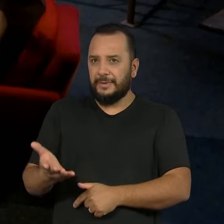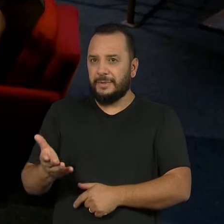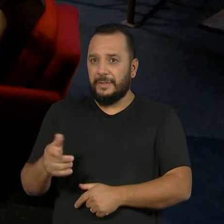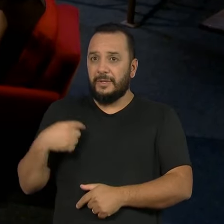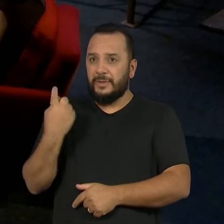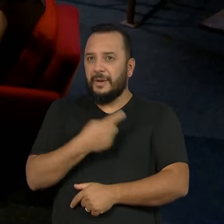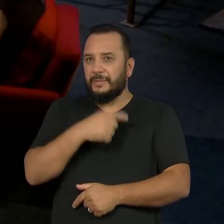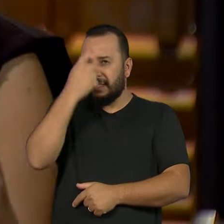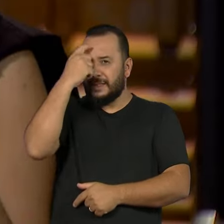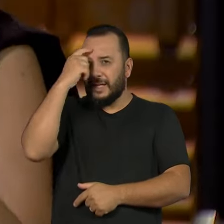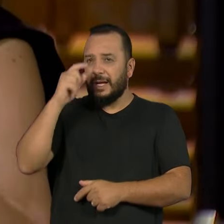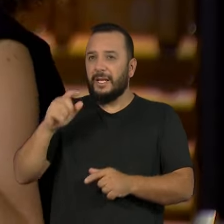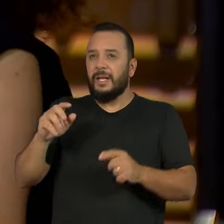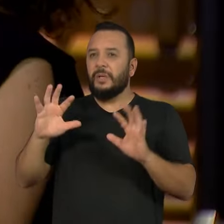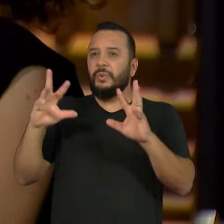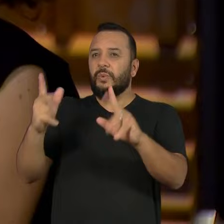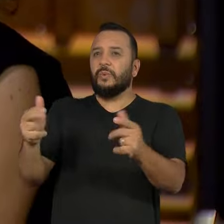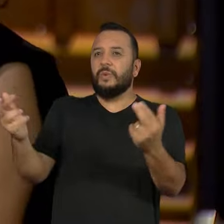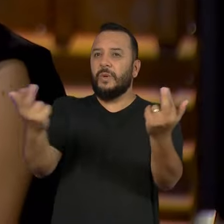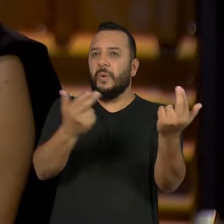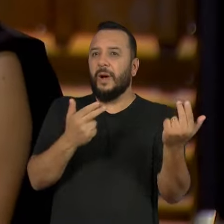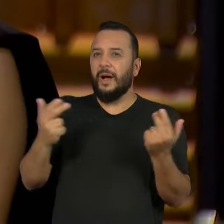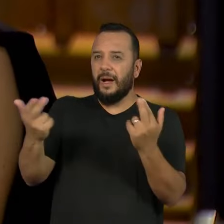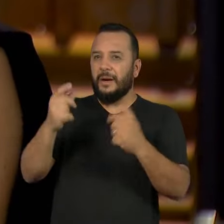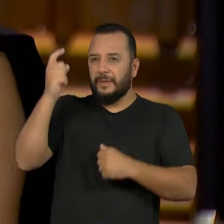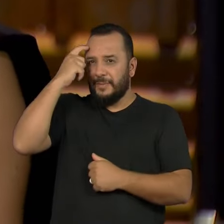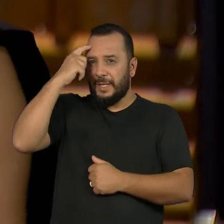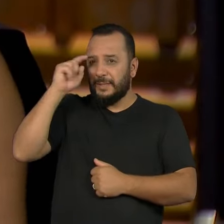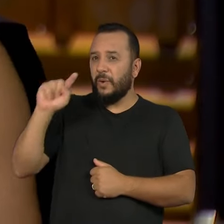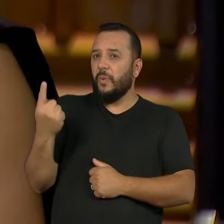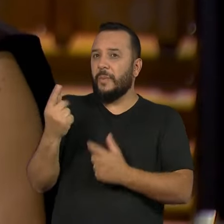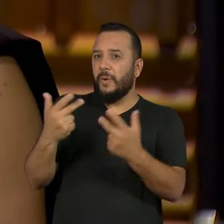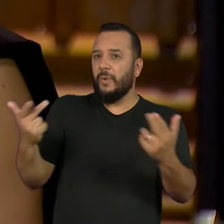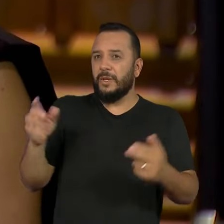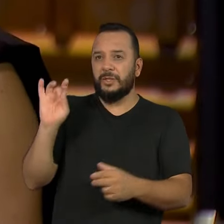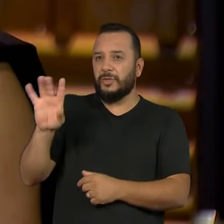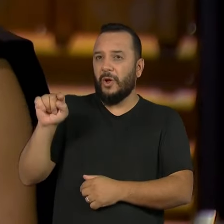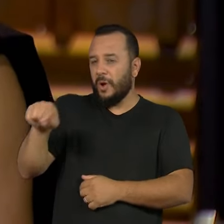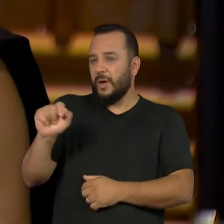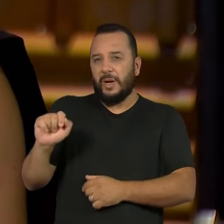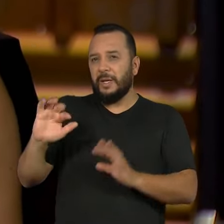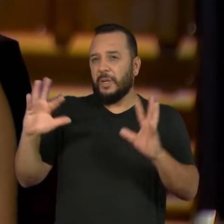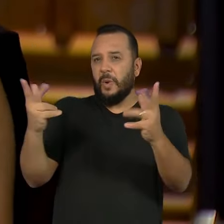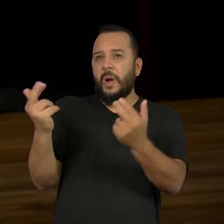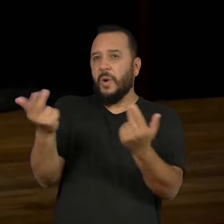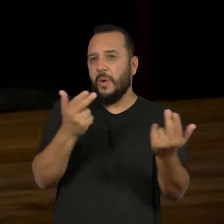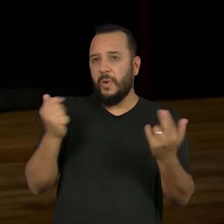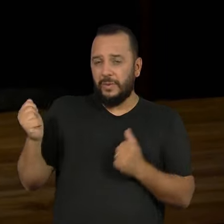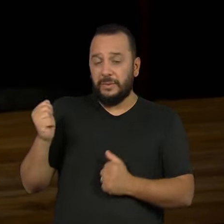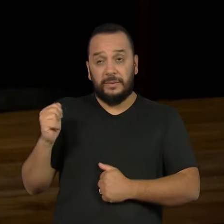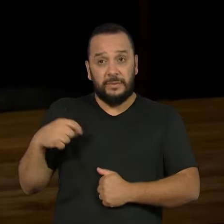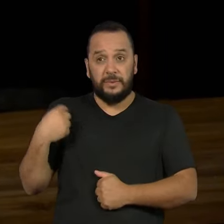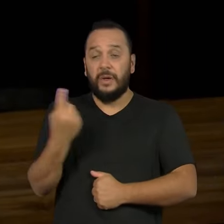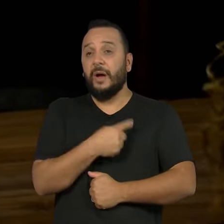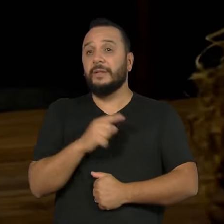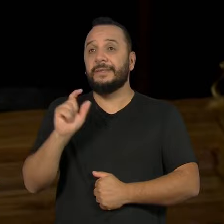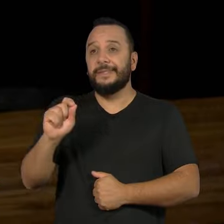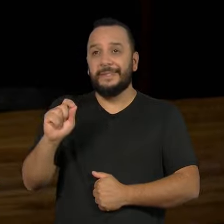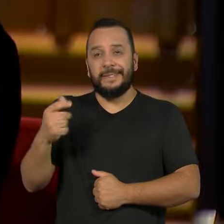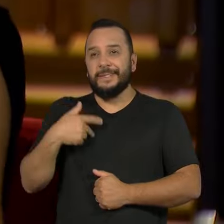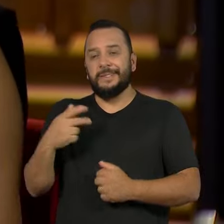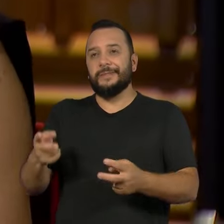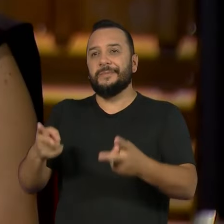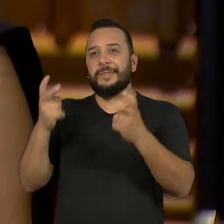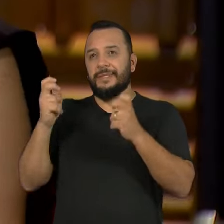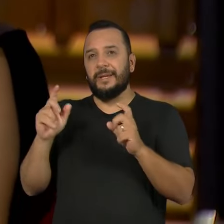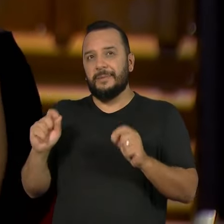generaliza tudo E se a gente coloca um campo como uma coisa só a gente não tá conseguindo nem estrategicamente enxergar